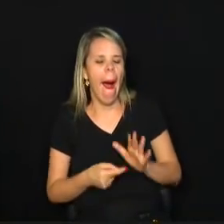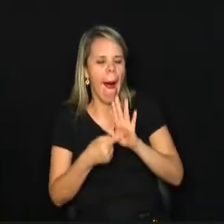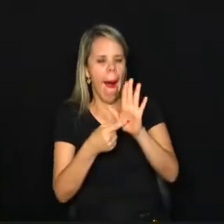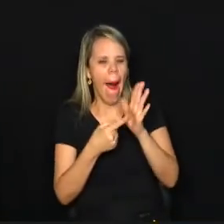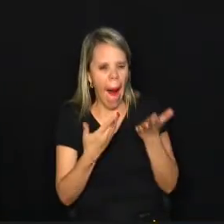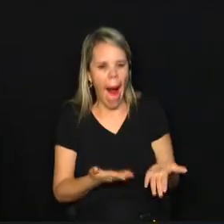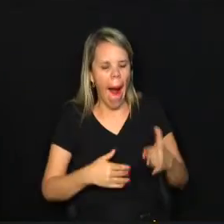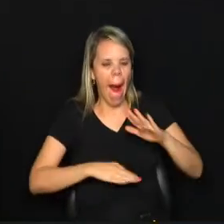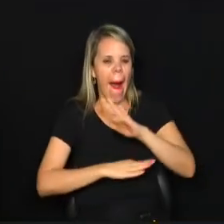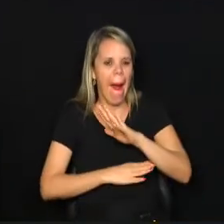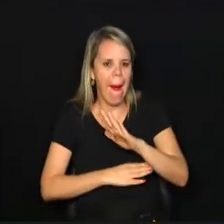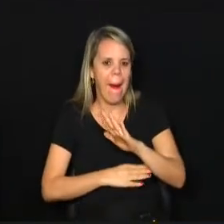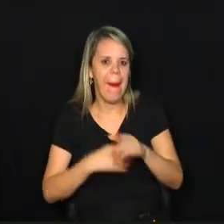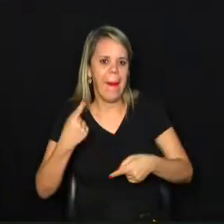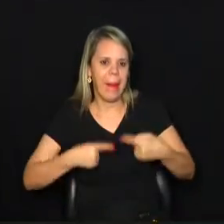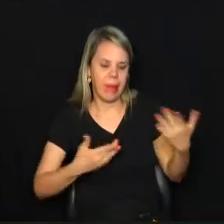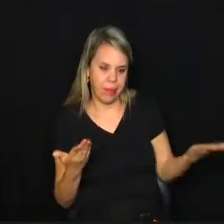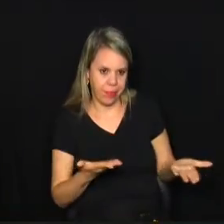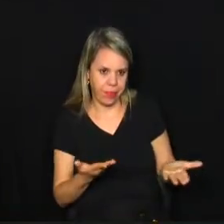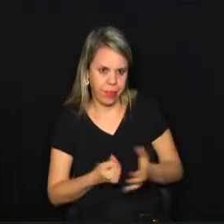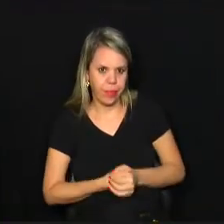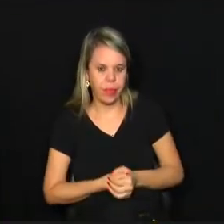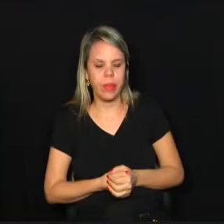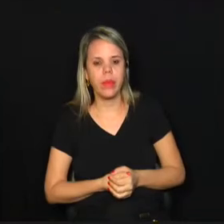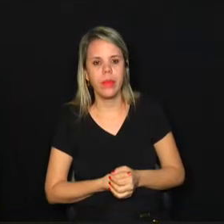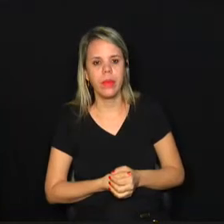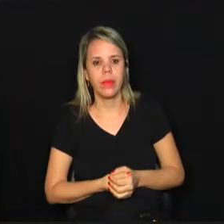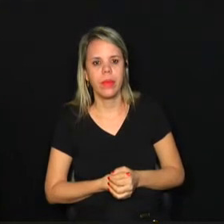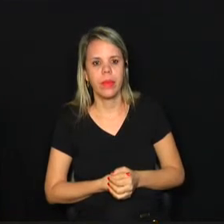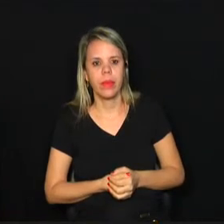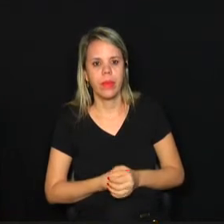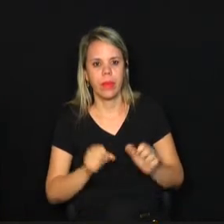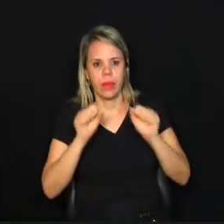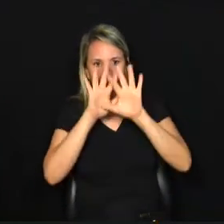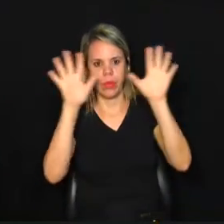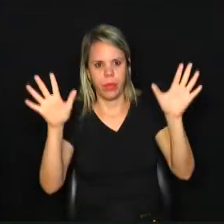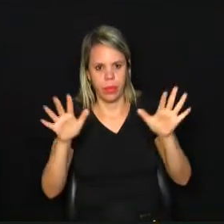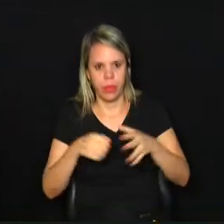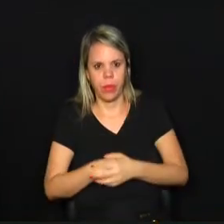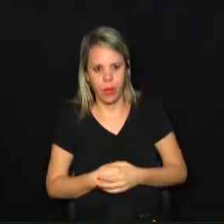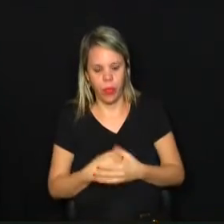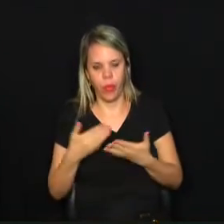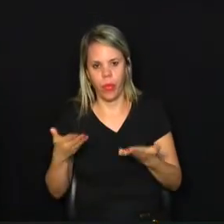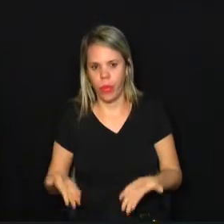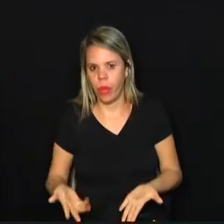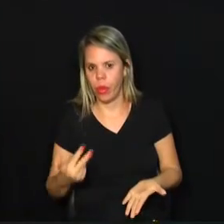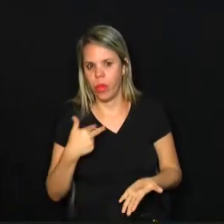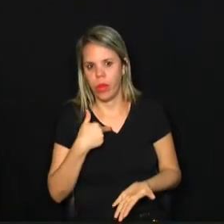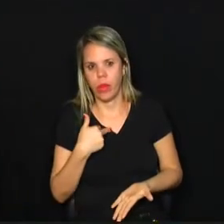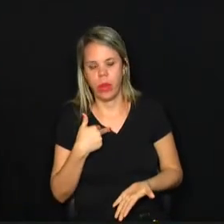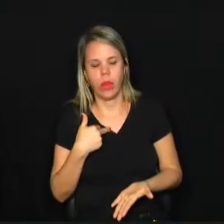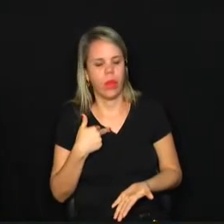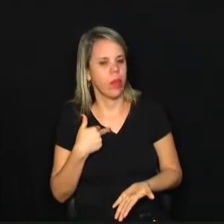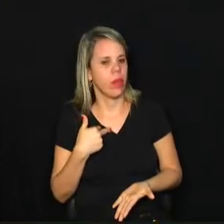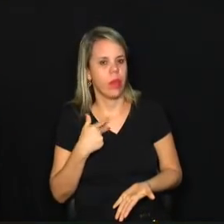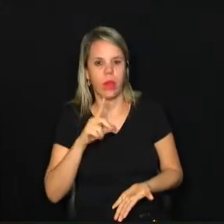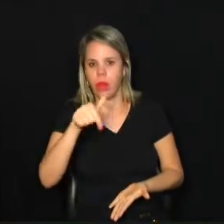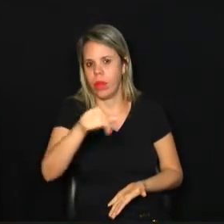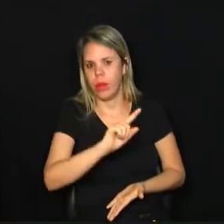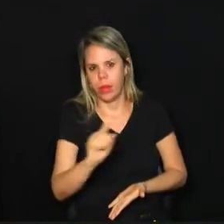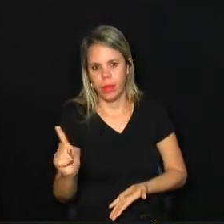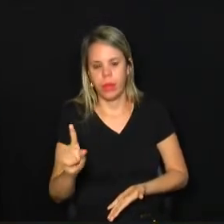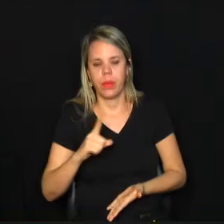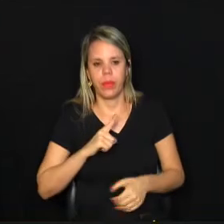apresentada para a Câmara, está sendo discutida agora, mas praticamente fica bem claro que isso daqui não poderia ser deixado para depois. Nós